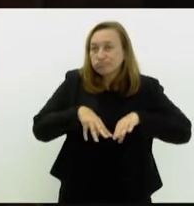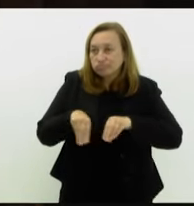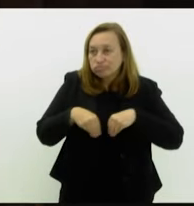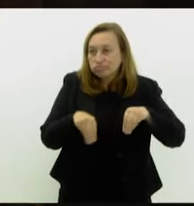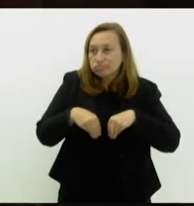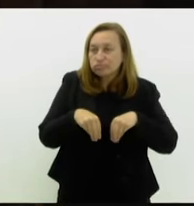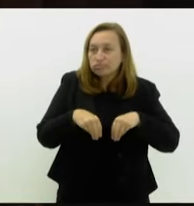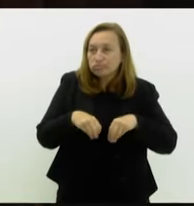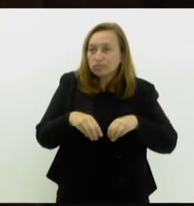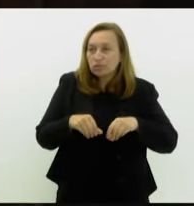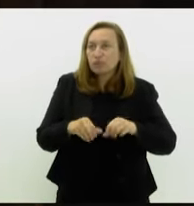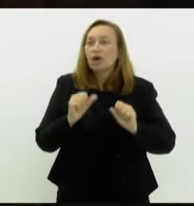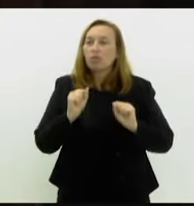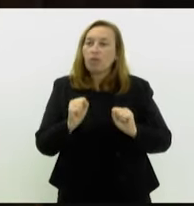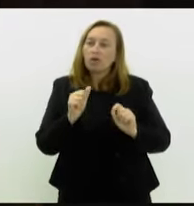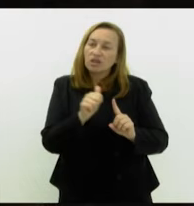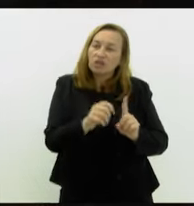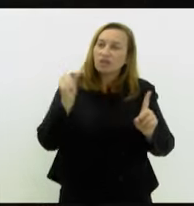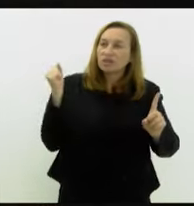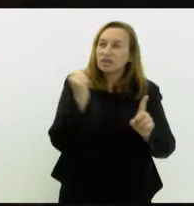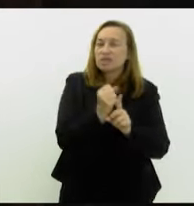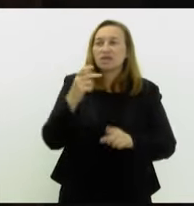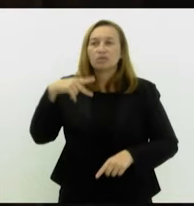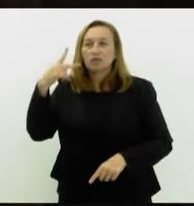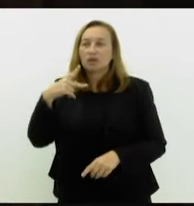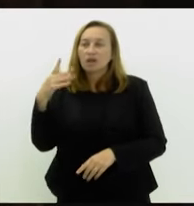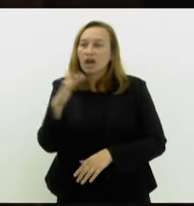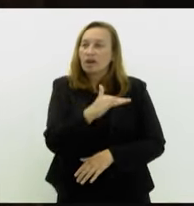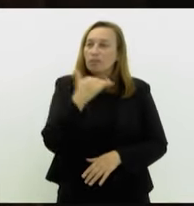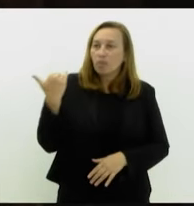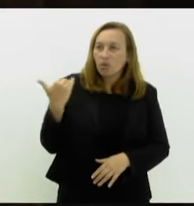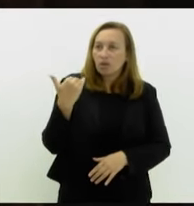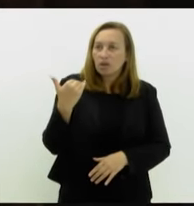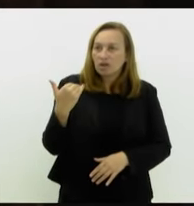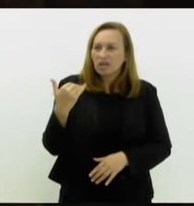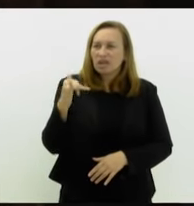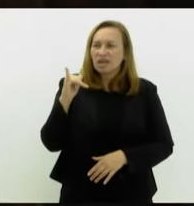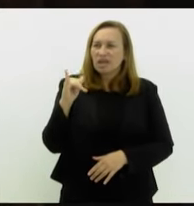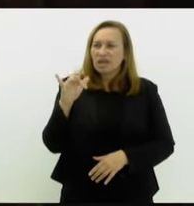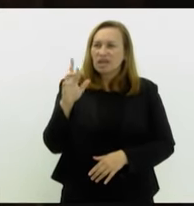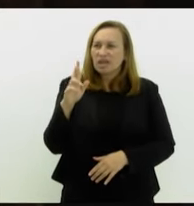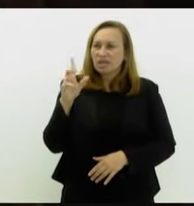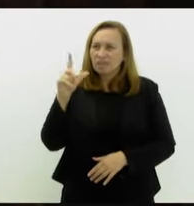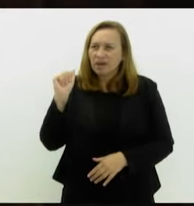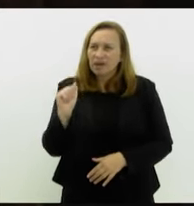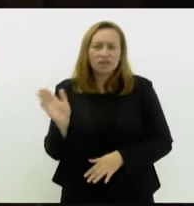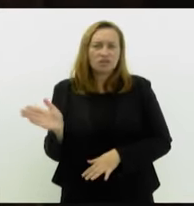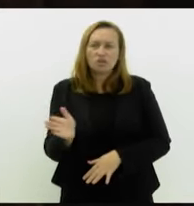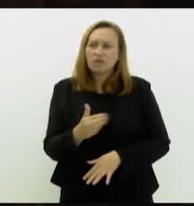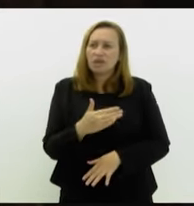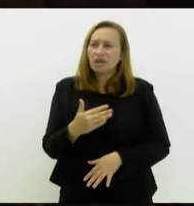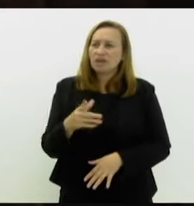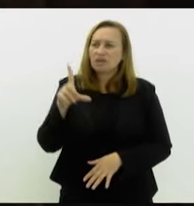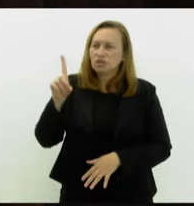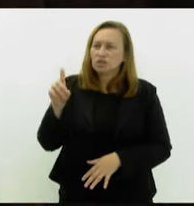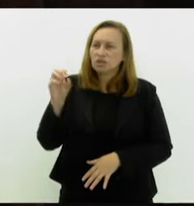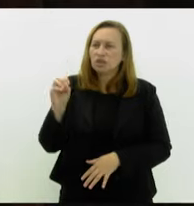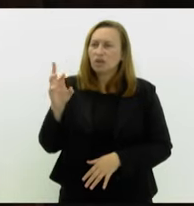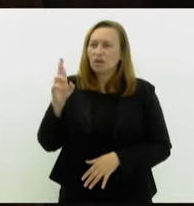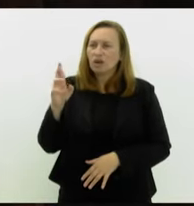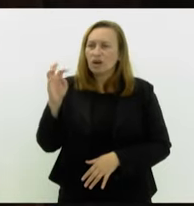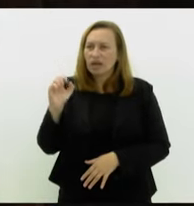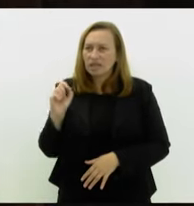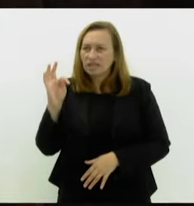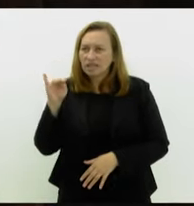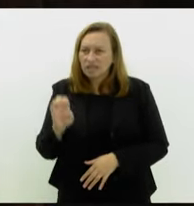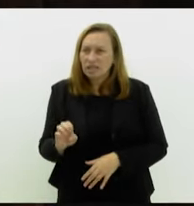considerar como um feminicídio político o assassinato de irmã dor stang assim como o assassinato da